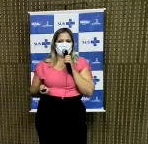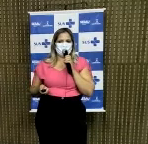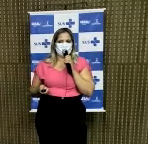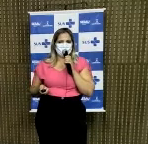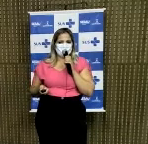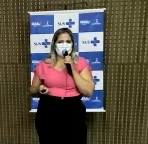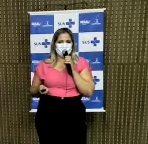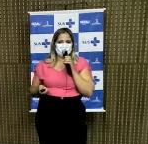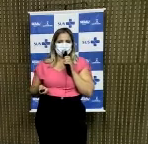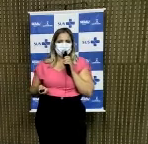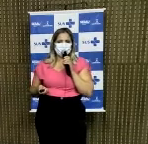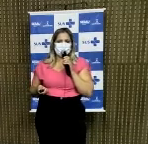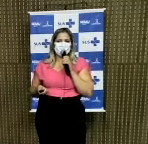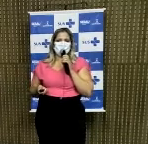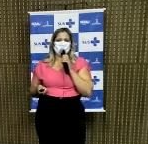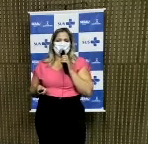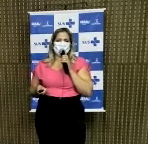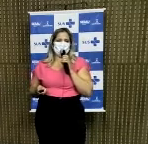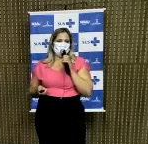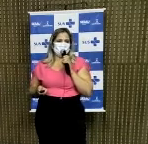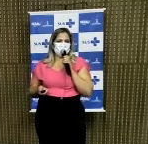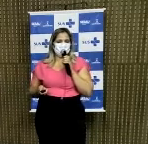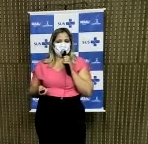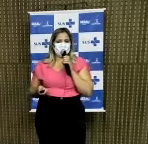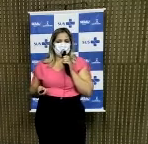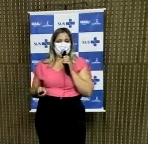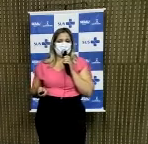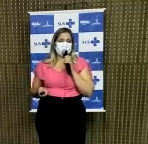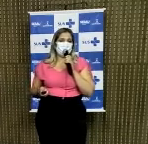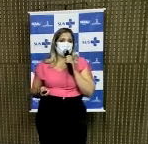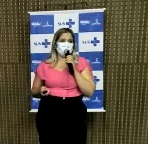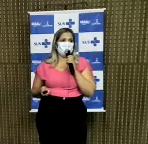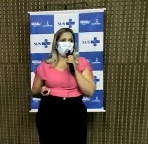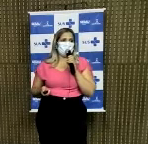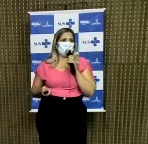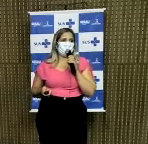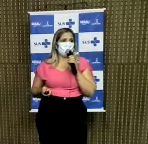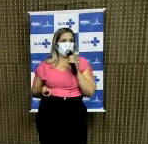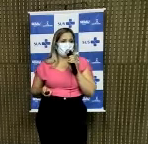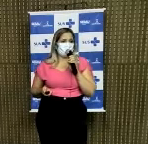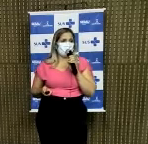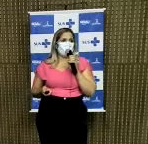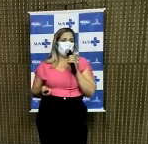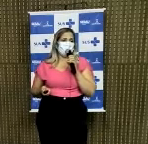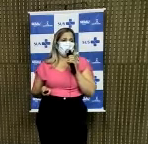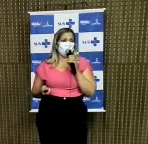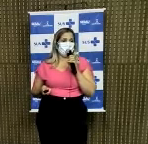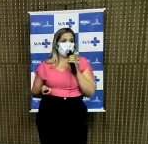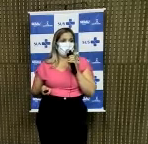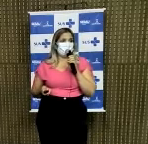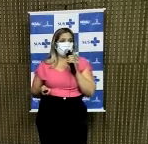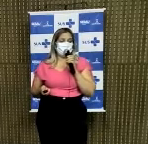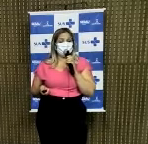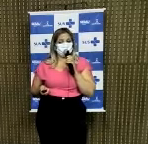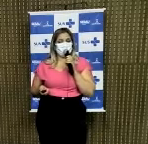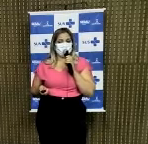essa digitação no SUS, né? Mas, assim, são percentuais que a gente precisa começar a melhorar e